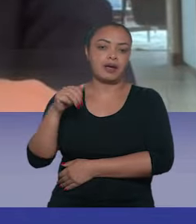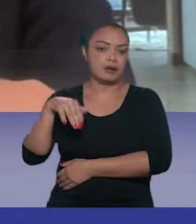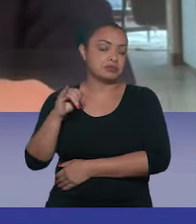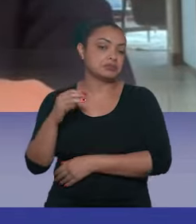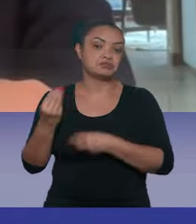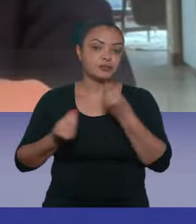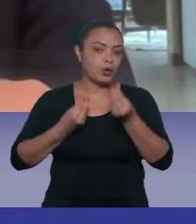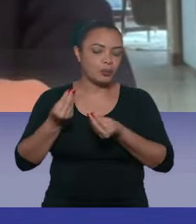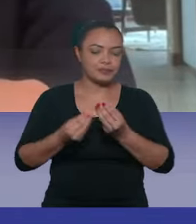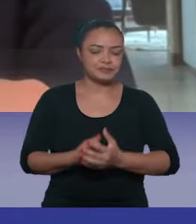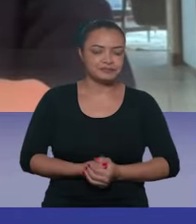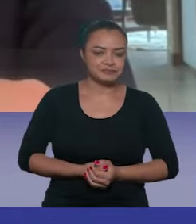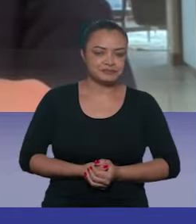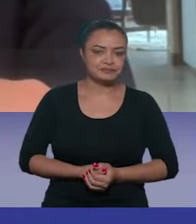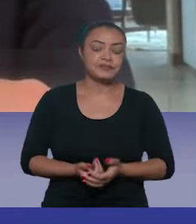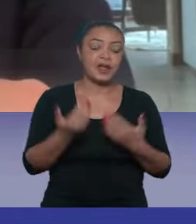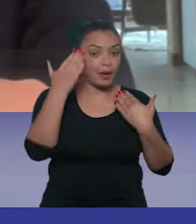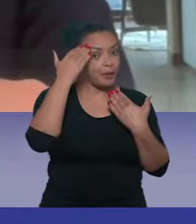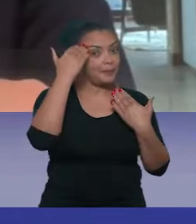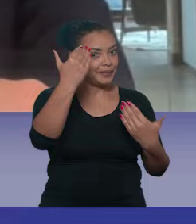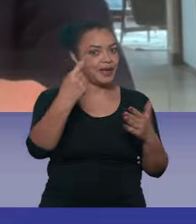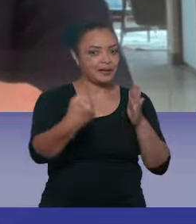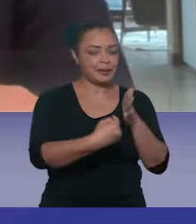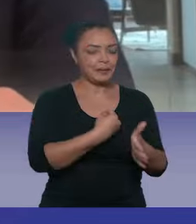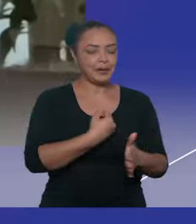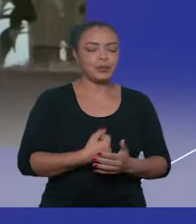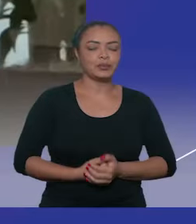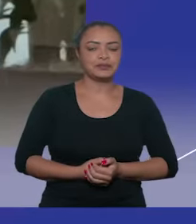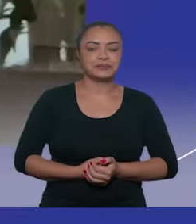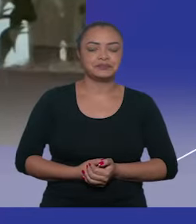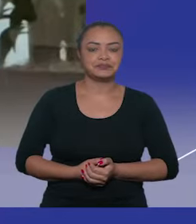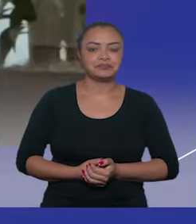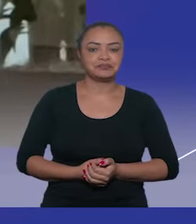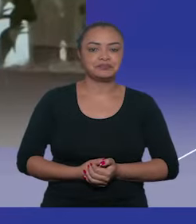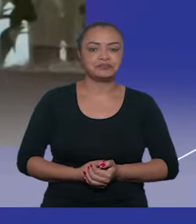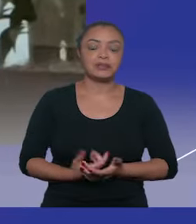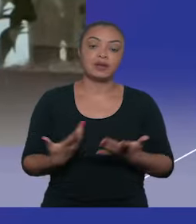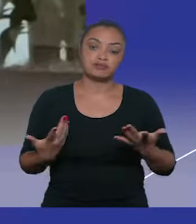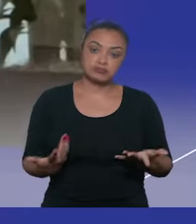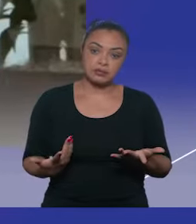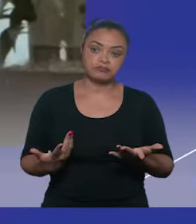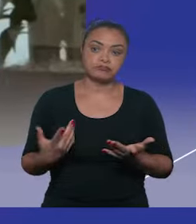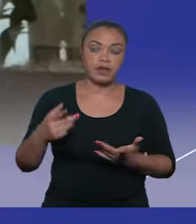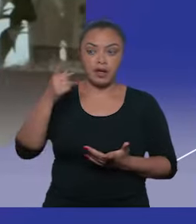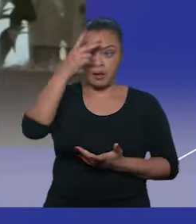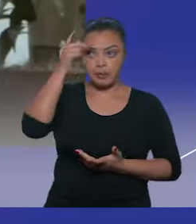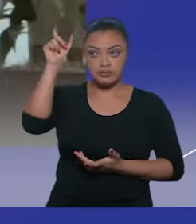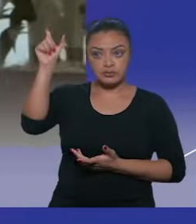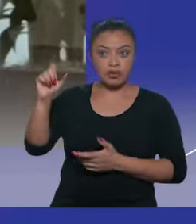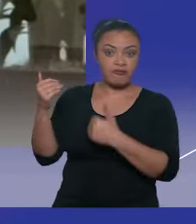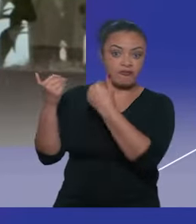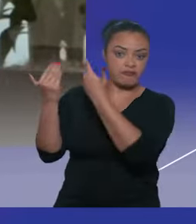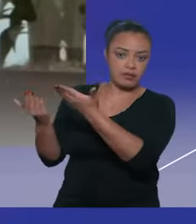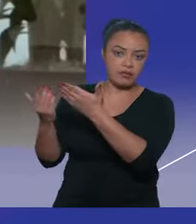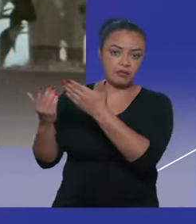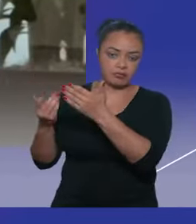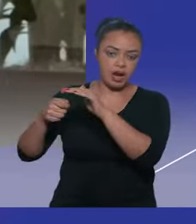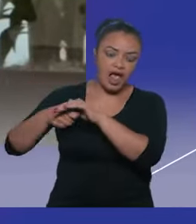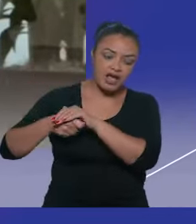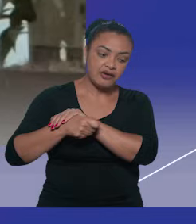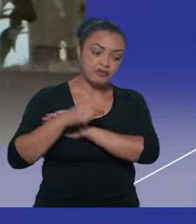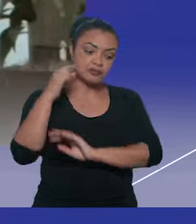Miami? Perfeito. Obrigado, Juliana, pela pergunta. Eu acho que do ponto de vista do investidor estrangeiro olhando para o